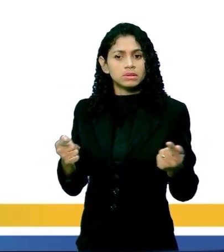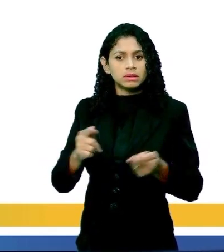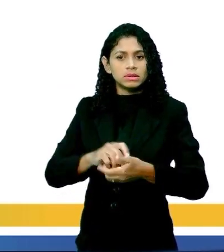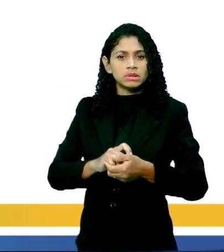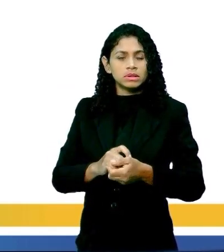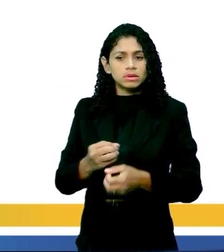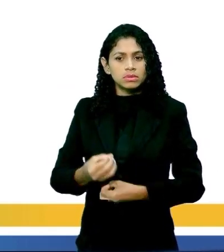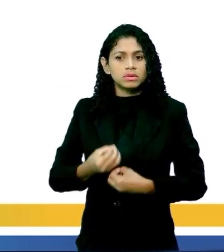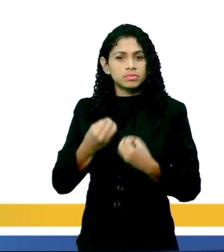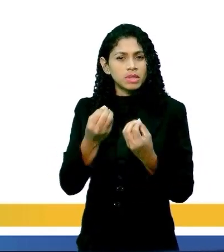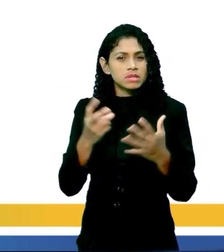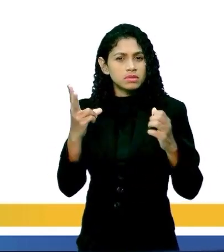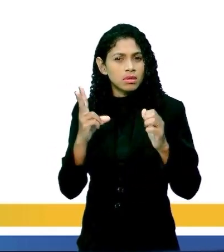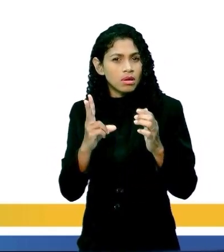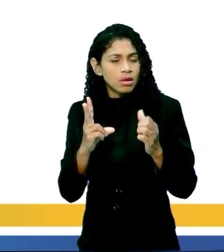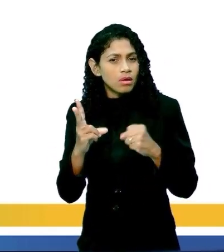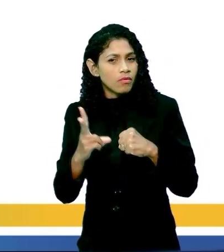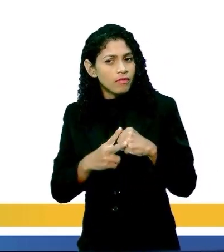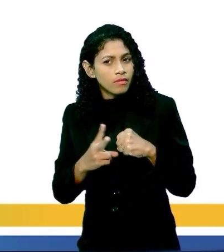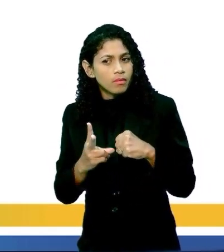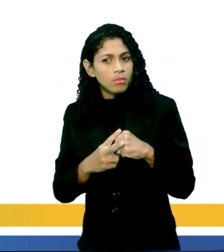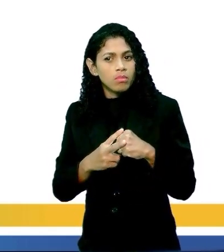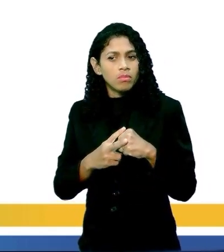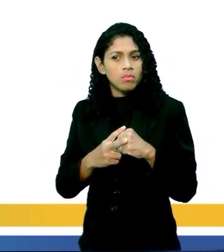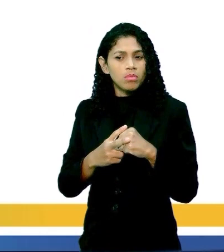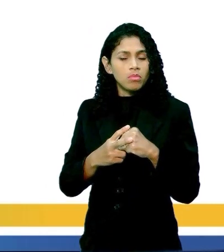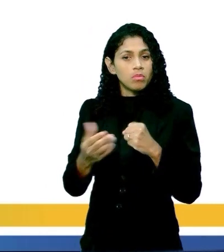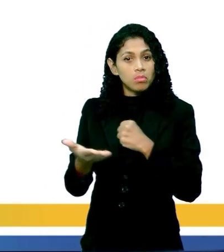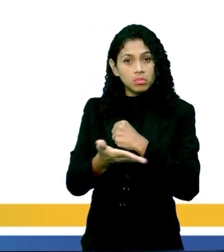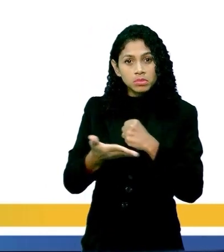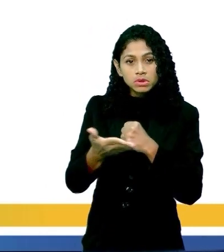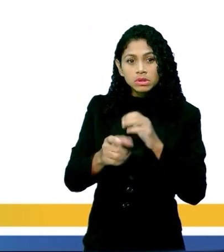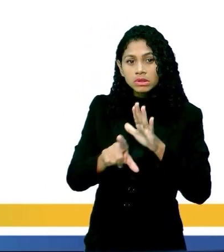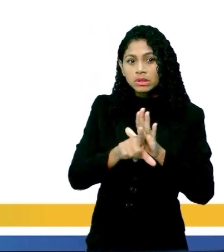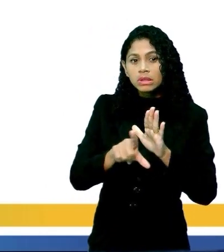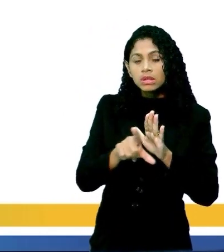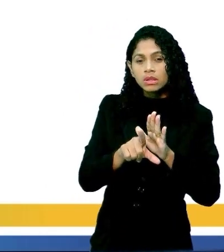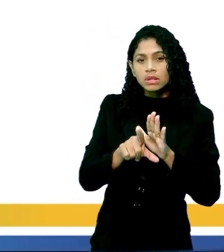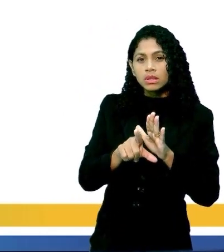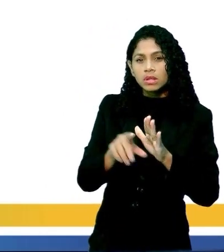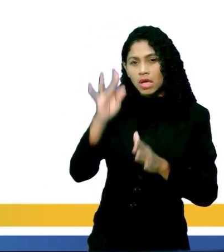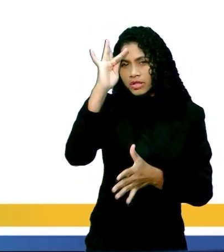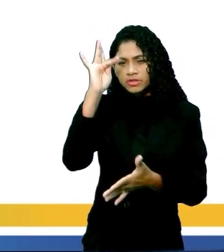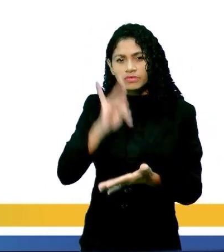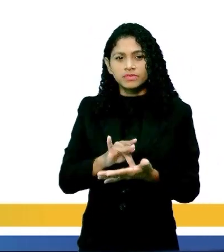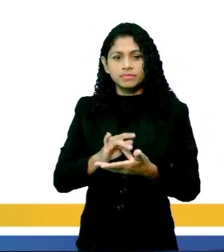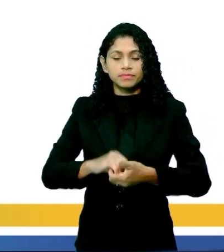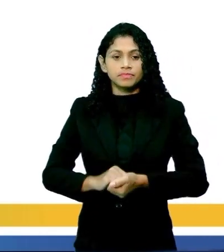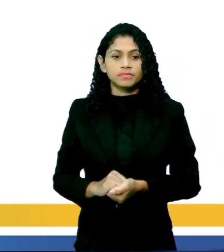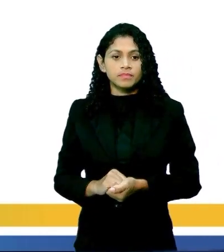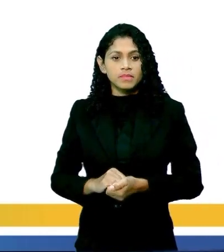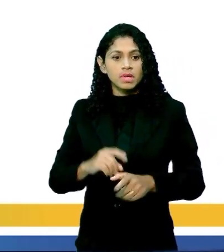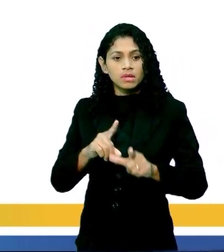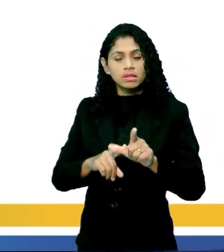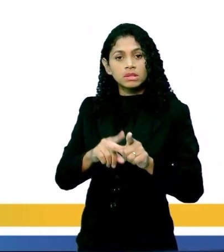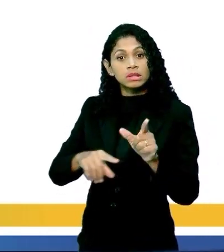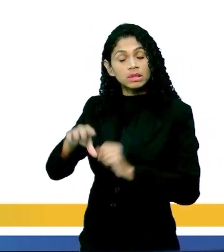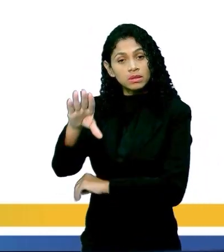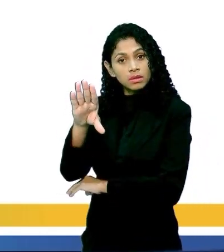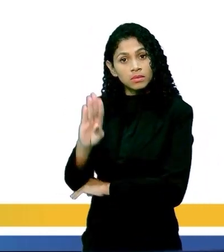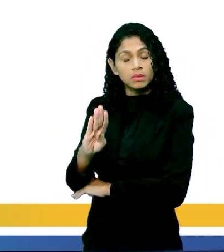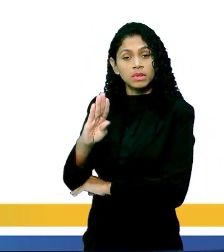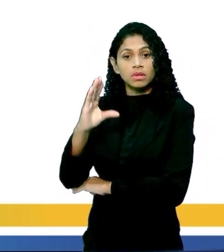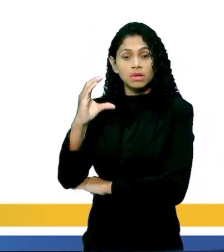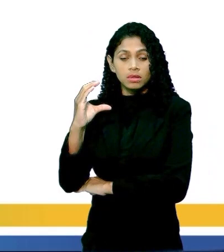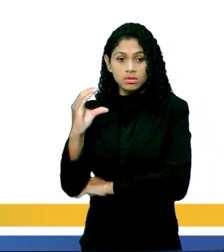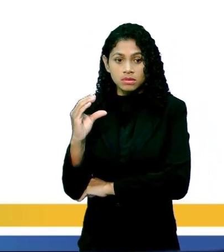prescindir daquilo que não tenha correspondência na realidade palpável e externa. Letra C, deve fugir